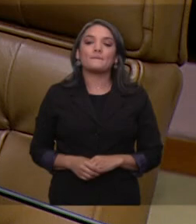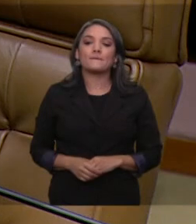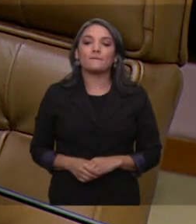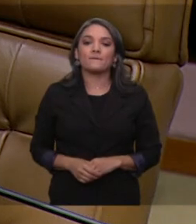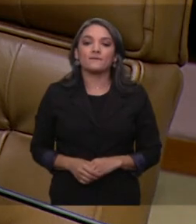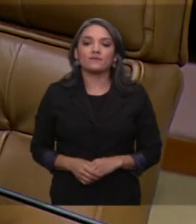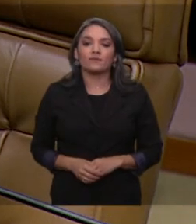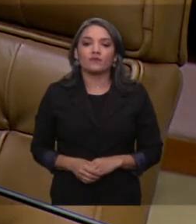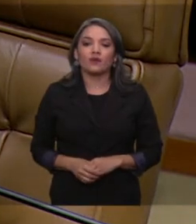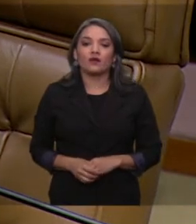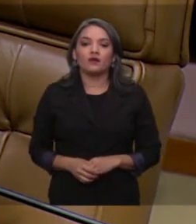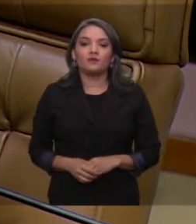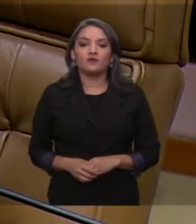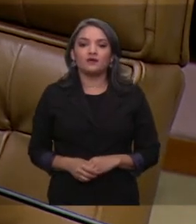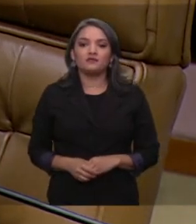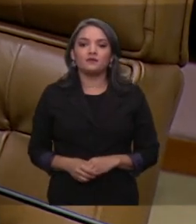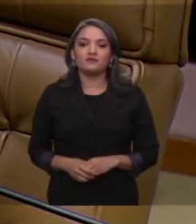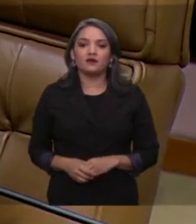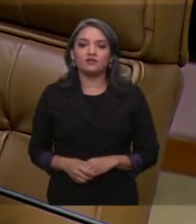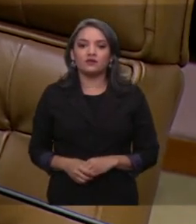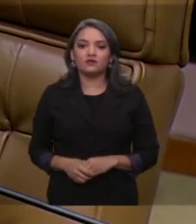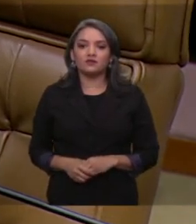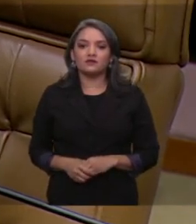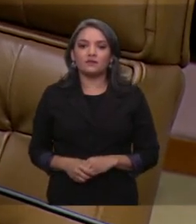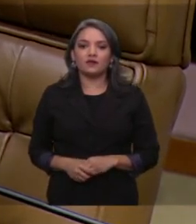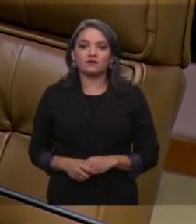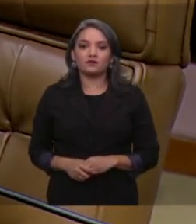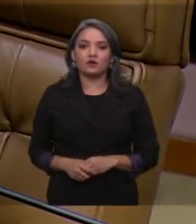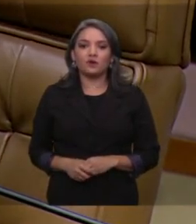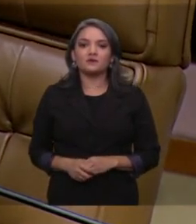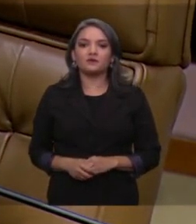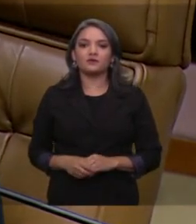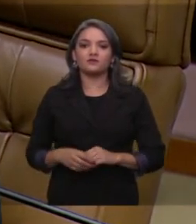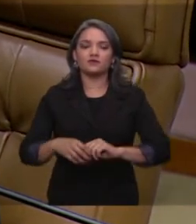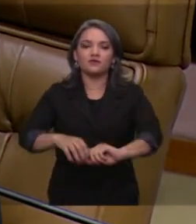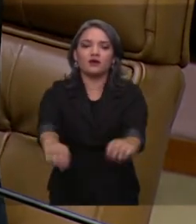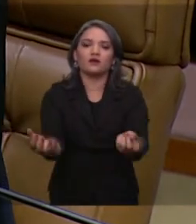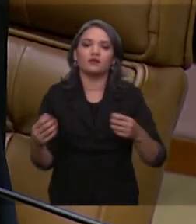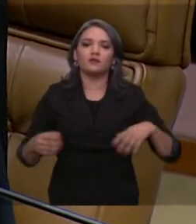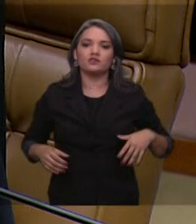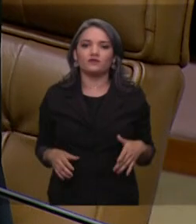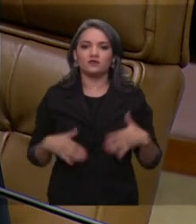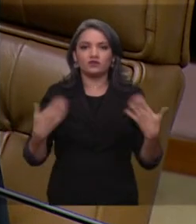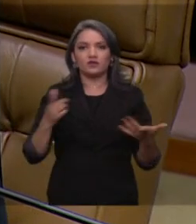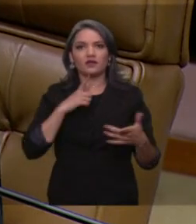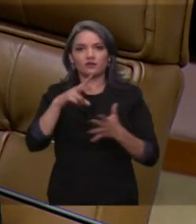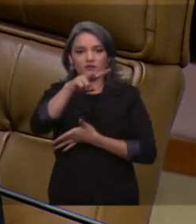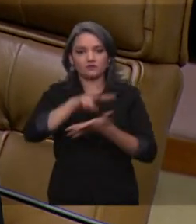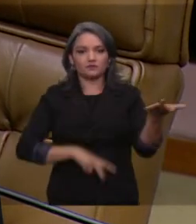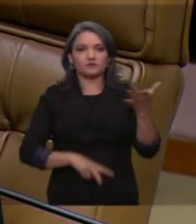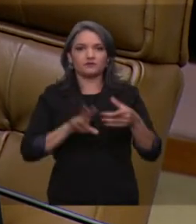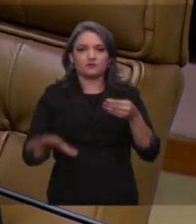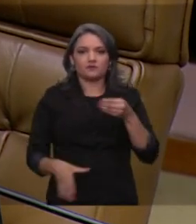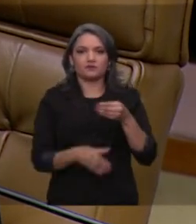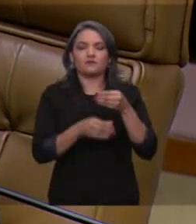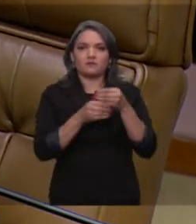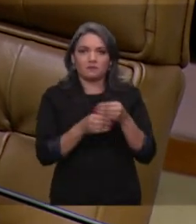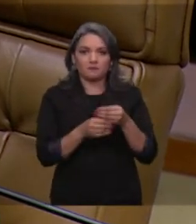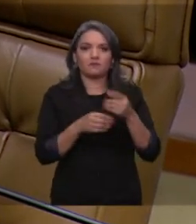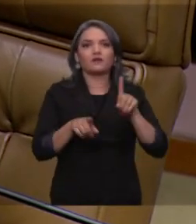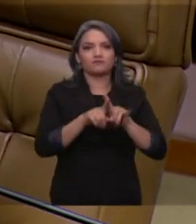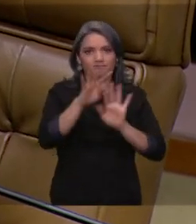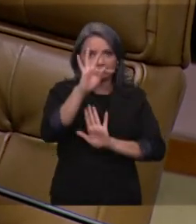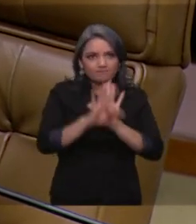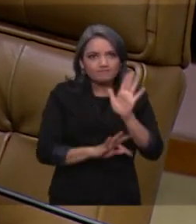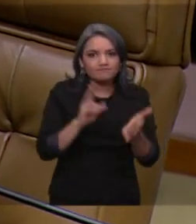leio aqui a emenda 66, tanto a ementa da emenda quanto o próprio texto.